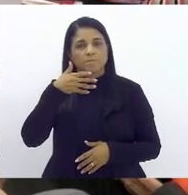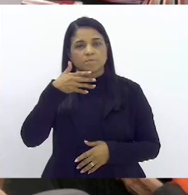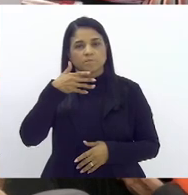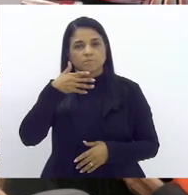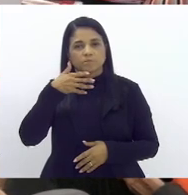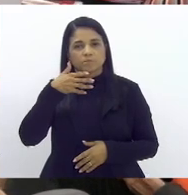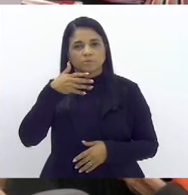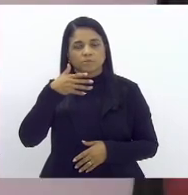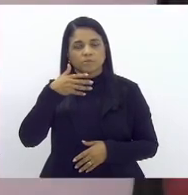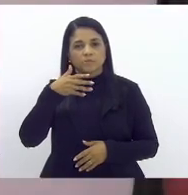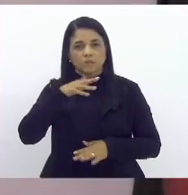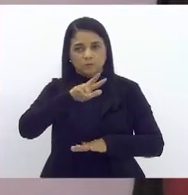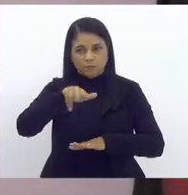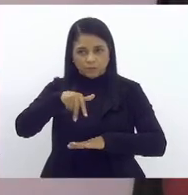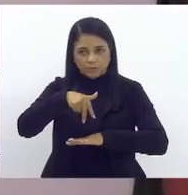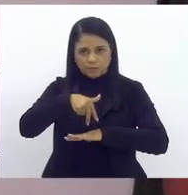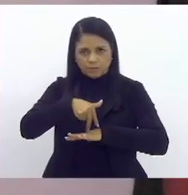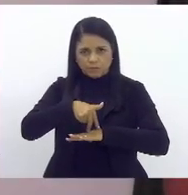algumas falas do púlpito, né?